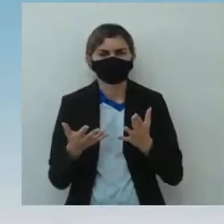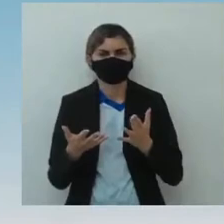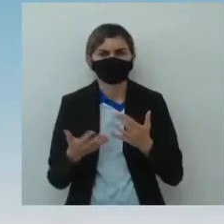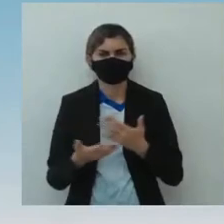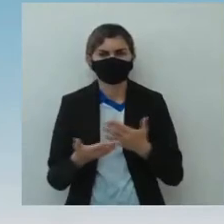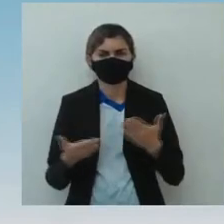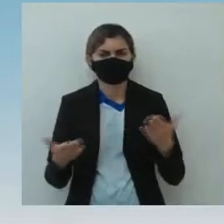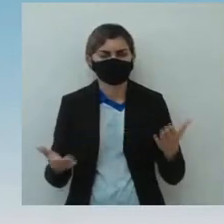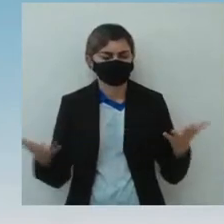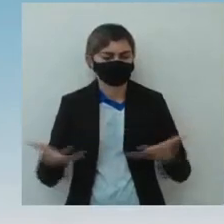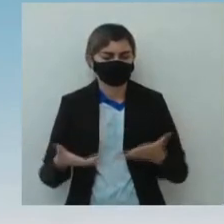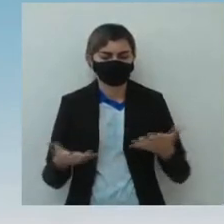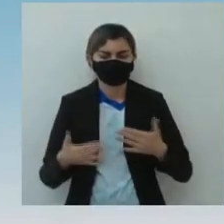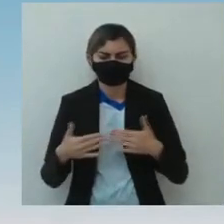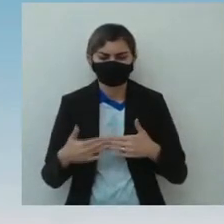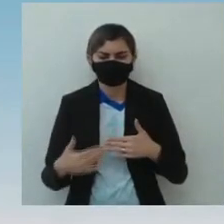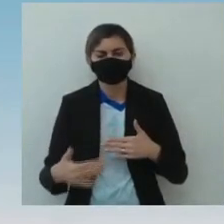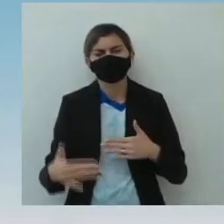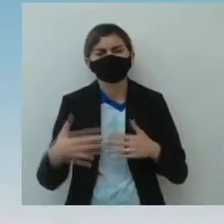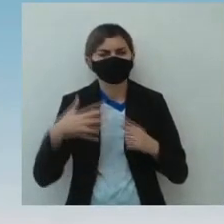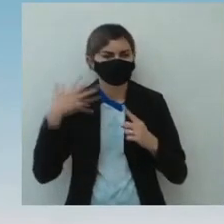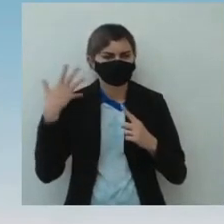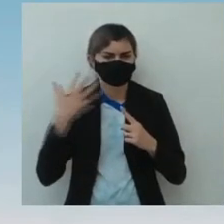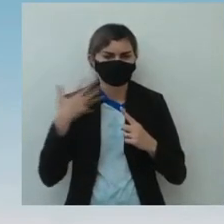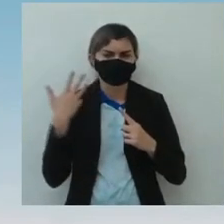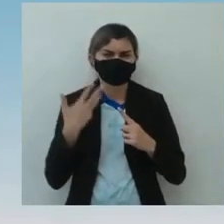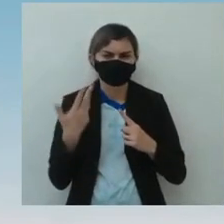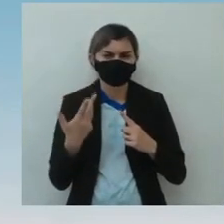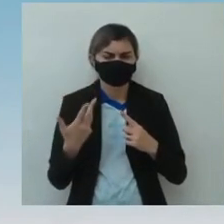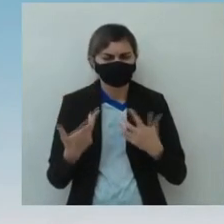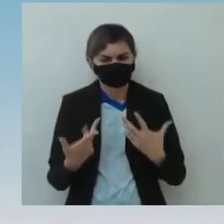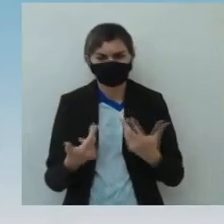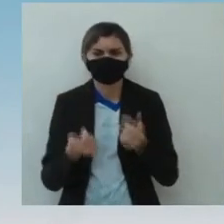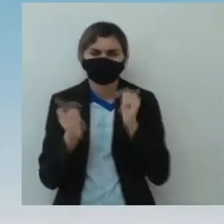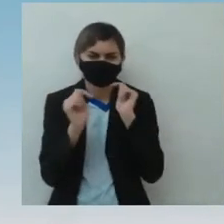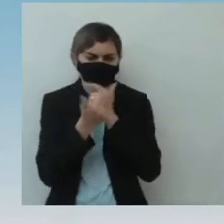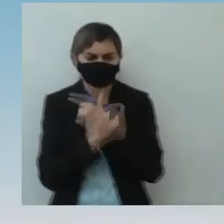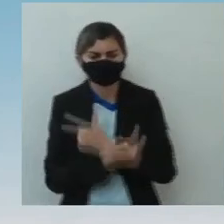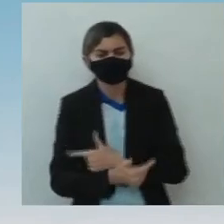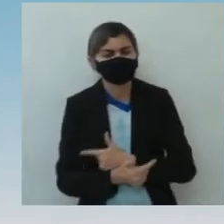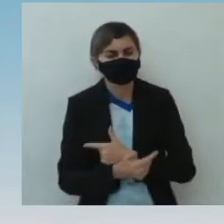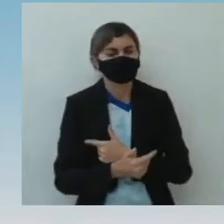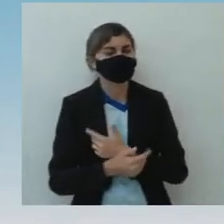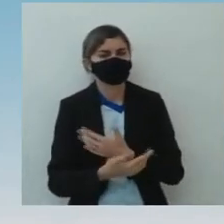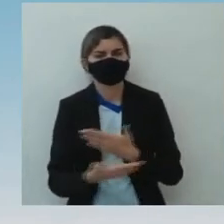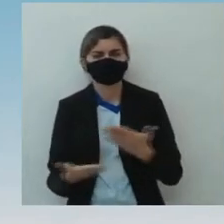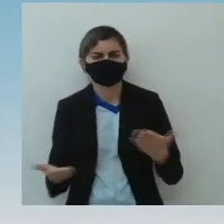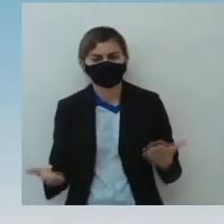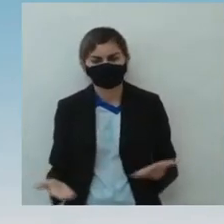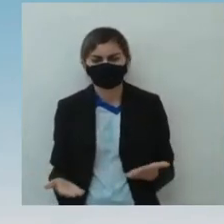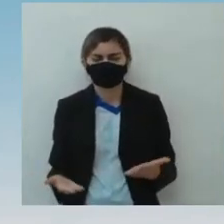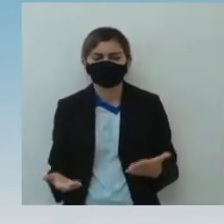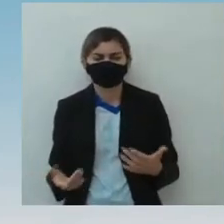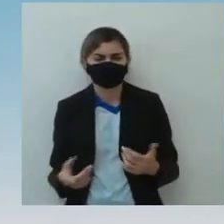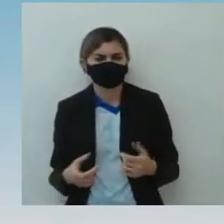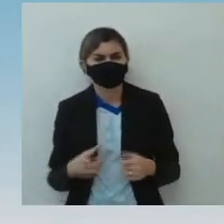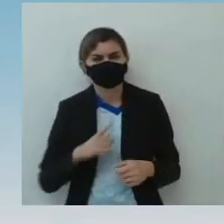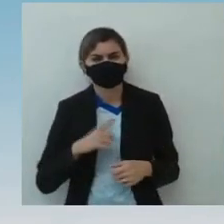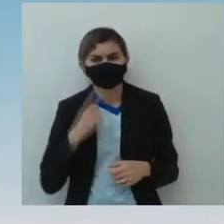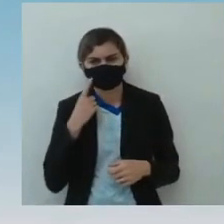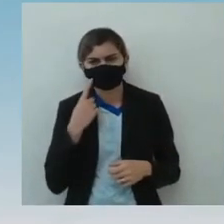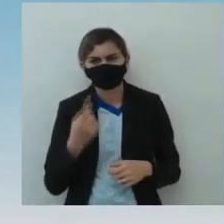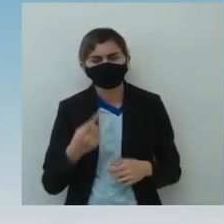entertainer agora vamos falar dos discursos de entretenimento ninguém crescer então tem